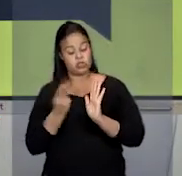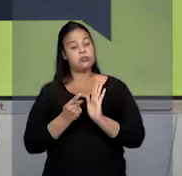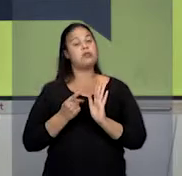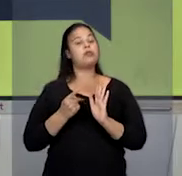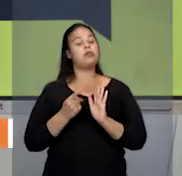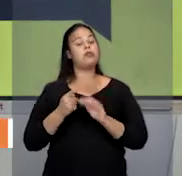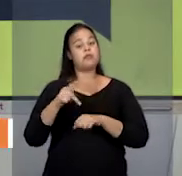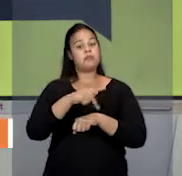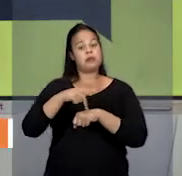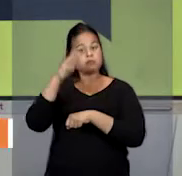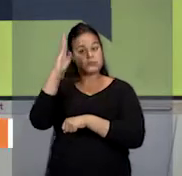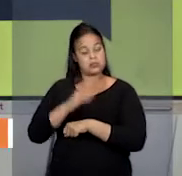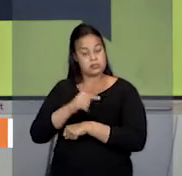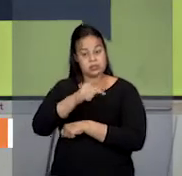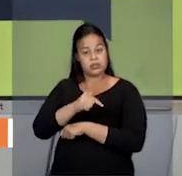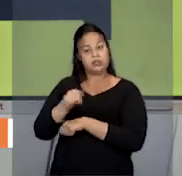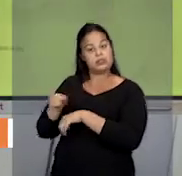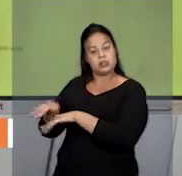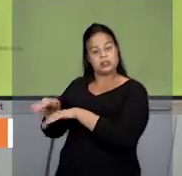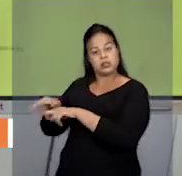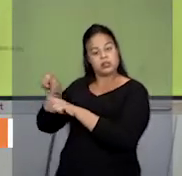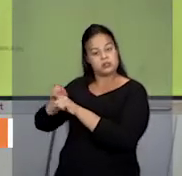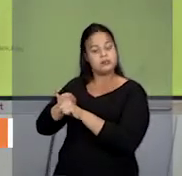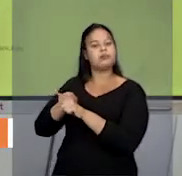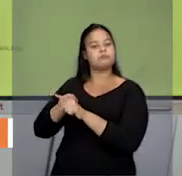dia 7 de setembro.